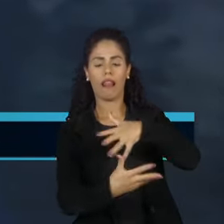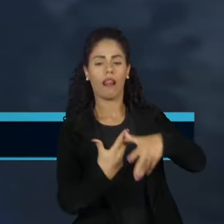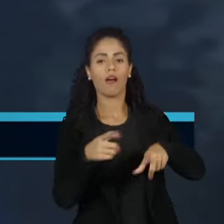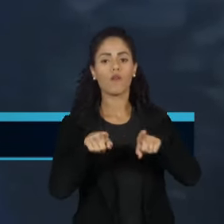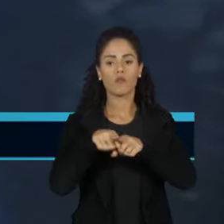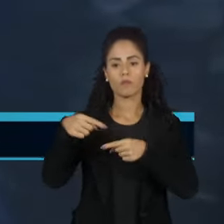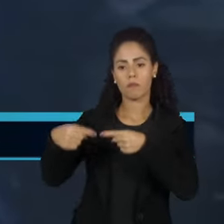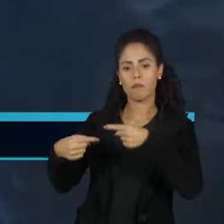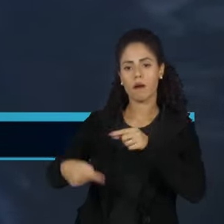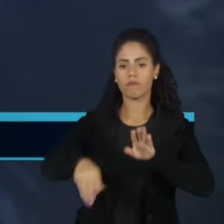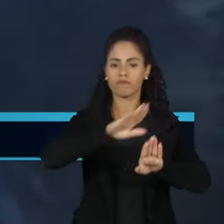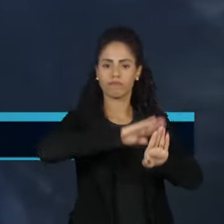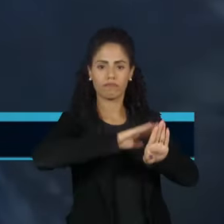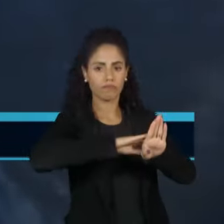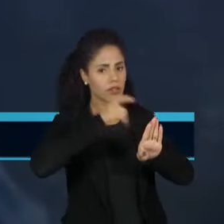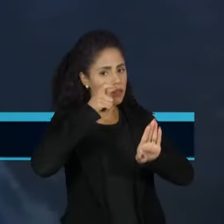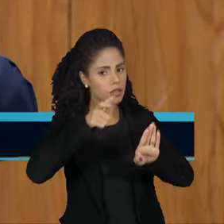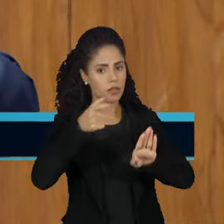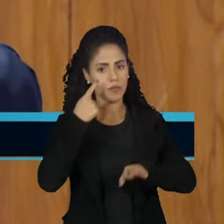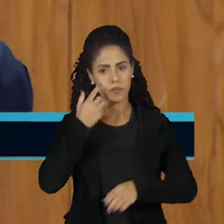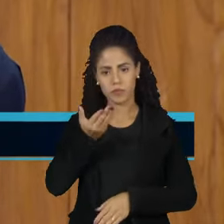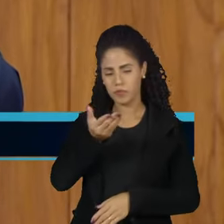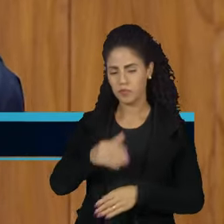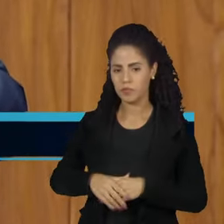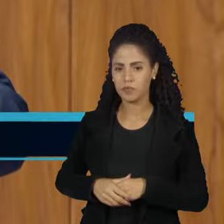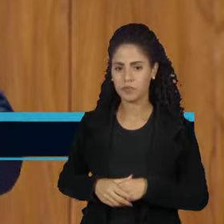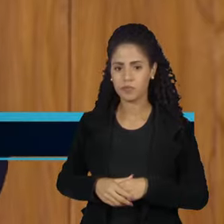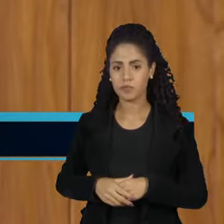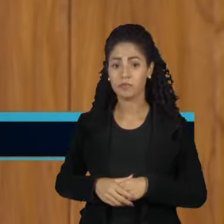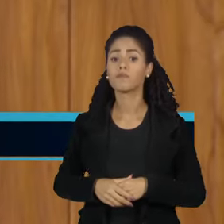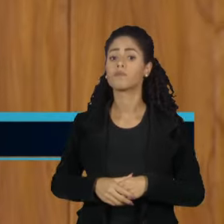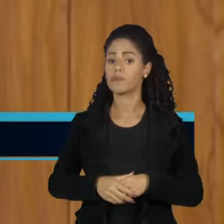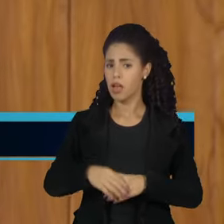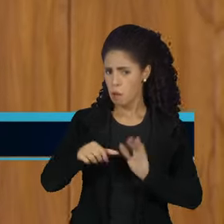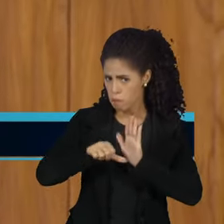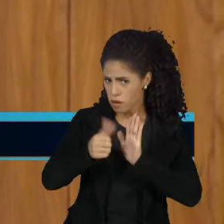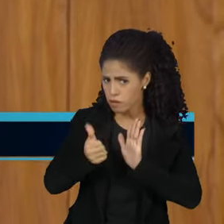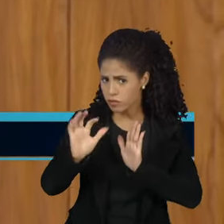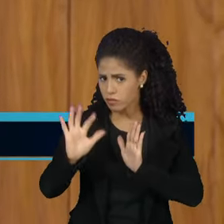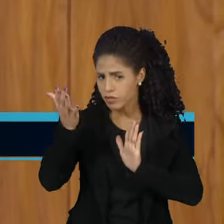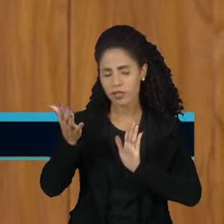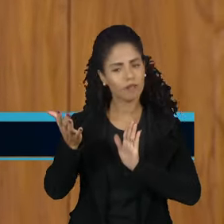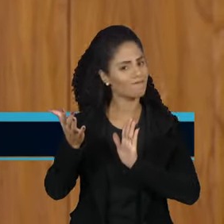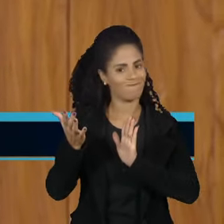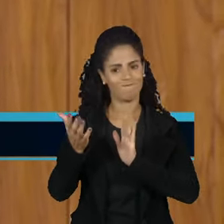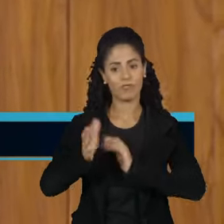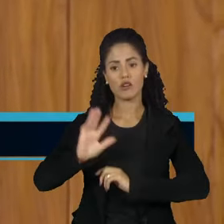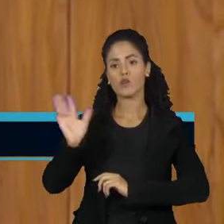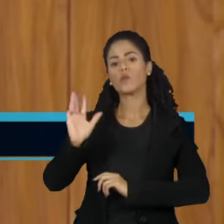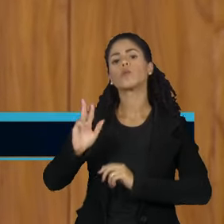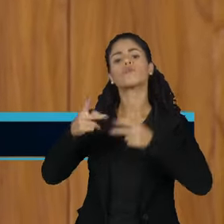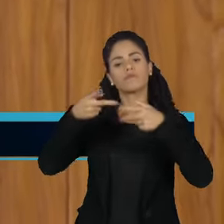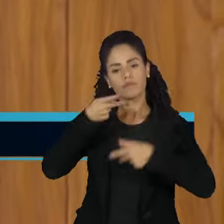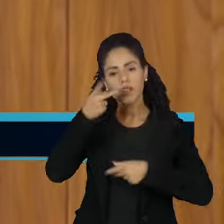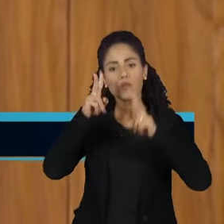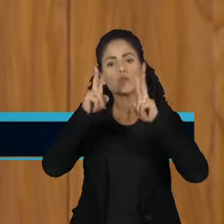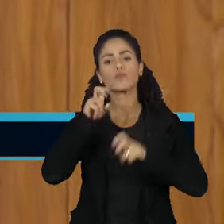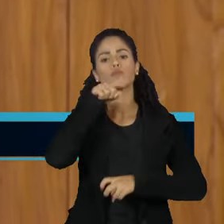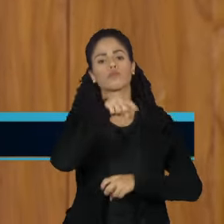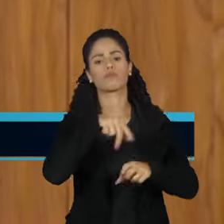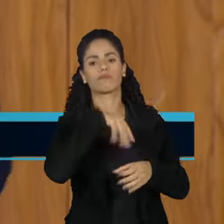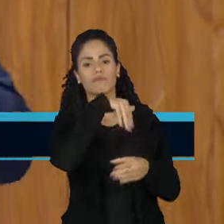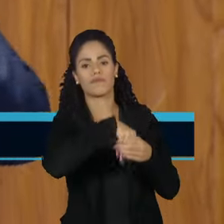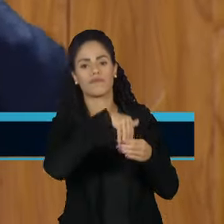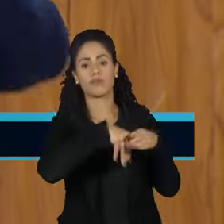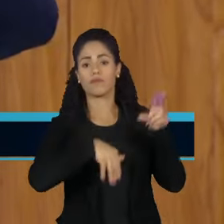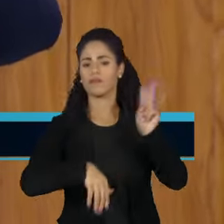políticos, ideológicos e até eleitorais. Esta não foi a primeira vez que o presidente Lula se manifestou sobre as eleições na